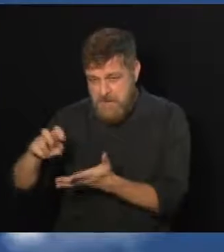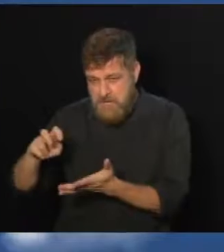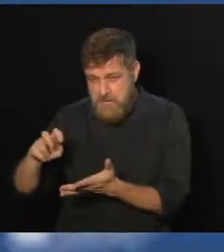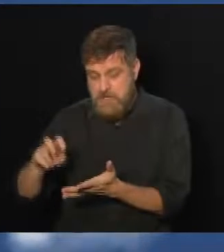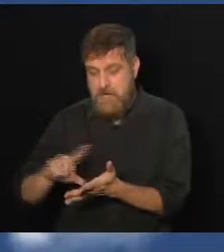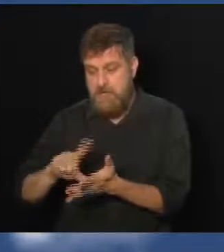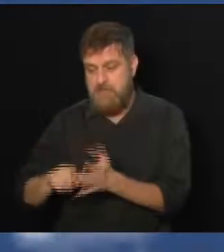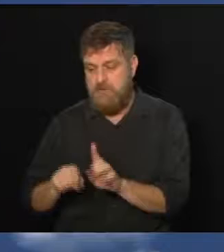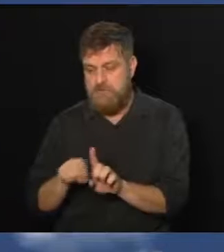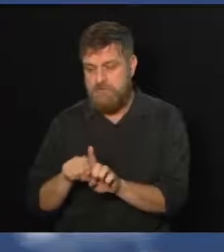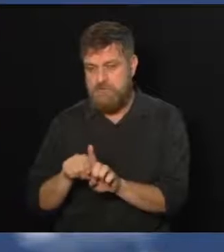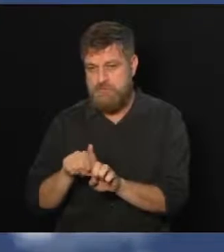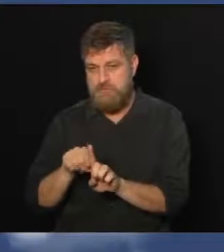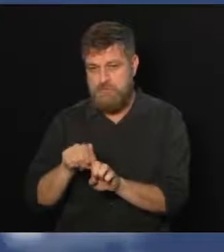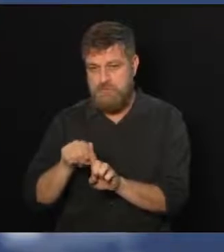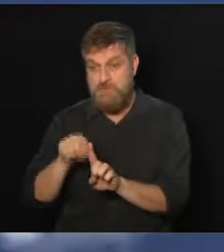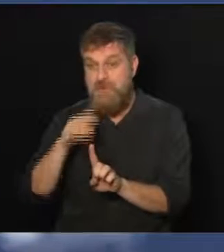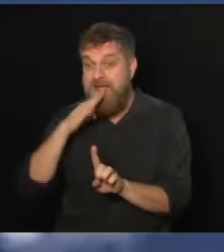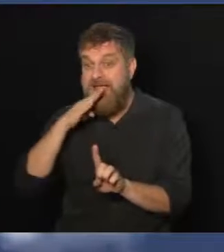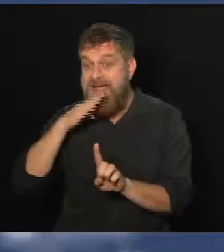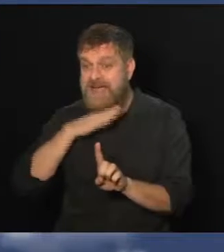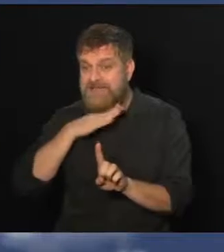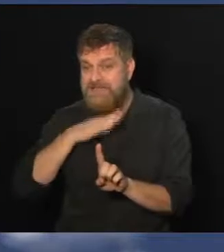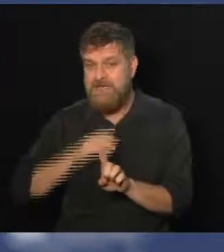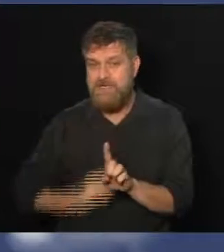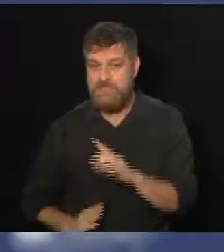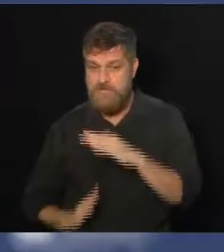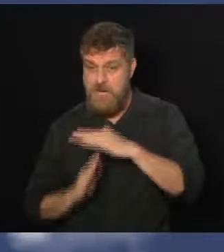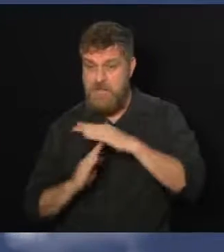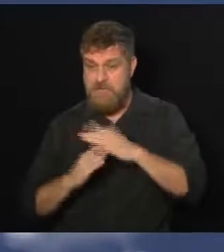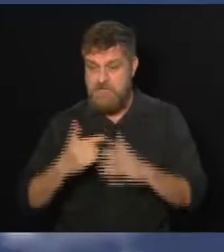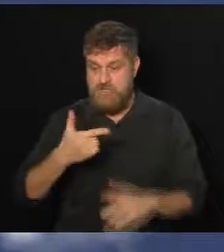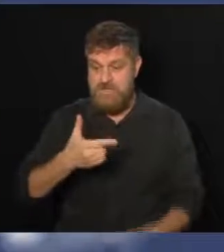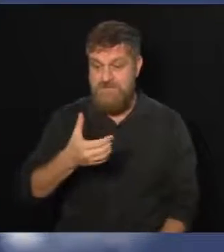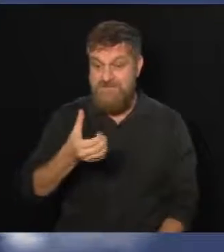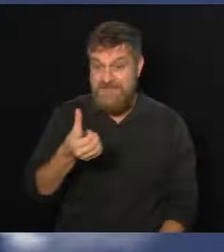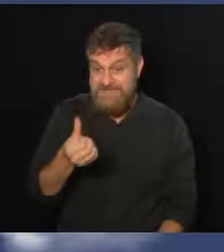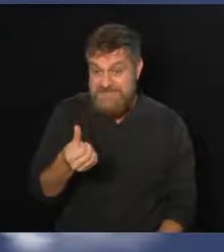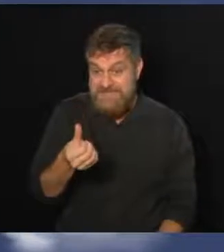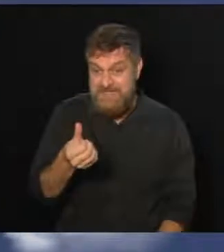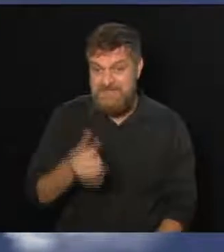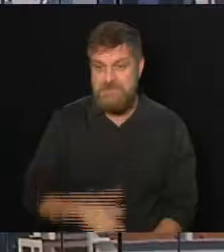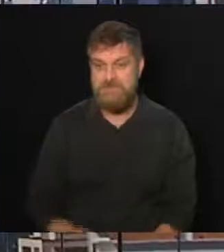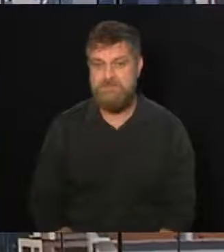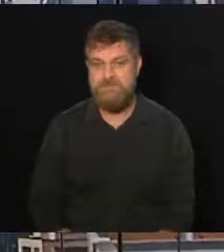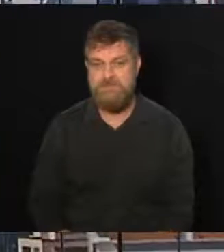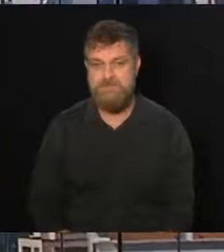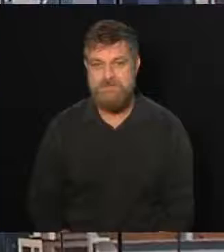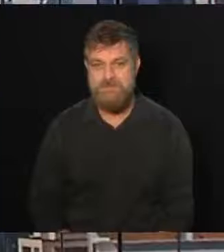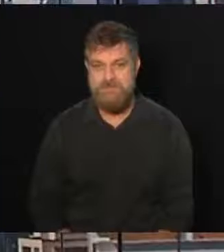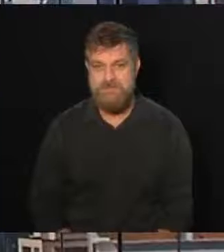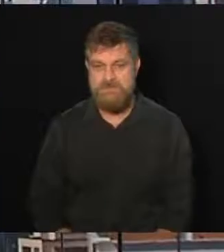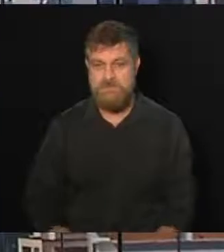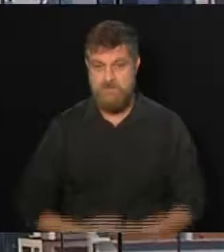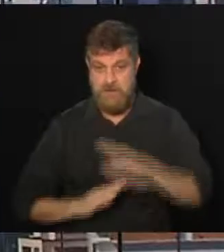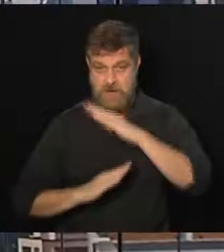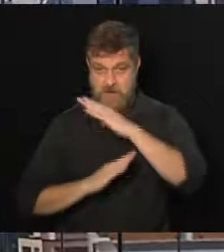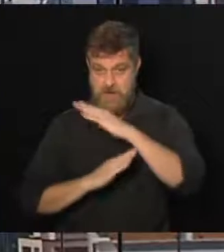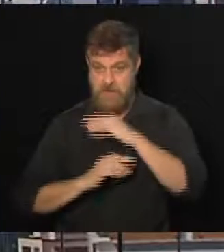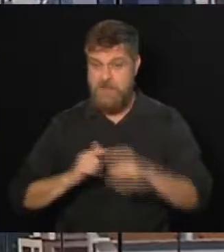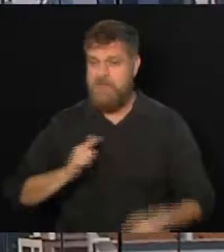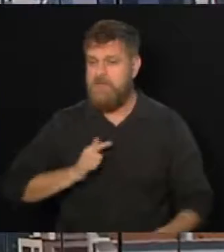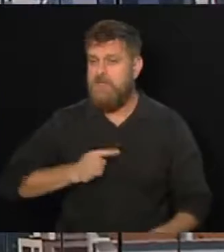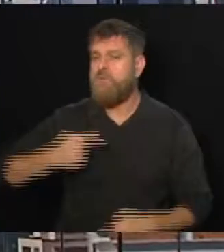manhã, mas no início da tarde pode chegar aos 26 graus. A Câmara foi palco